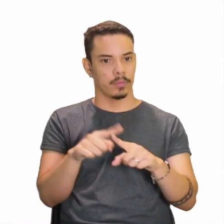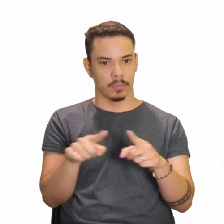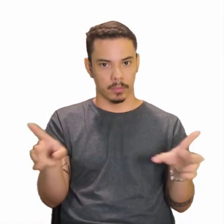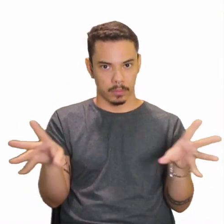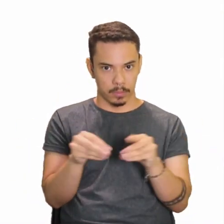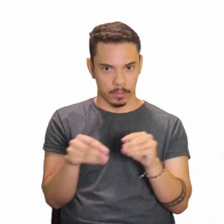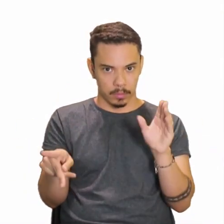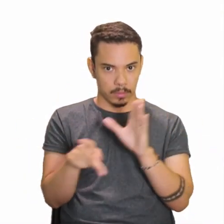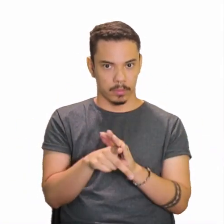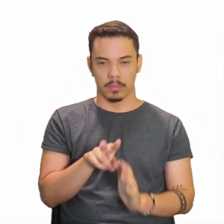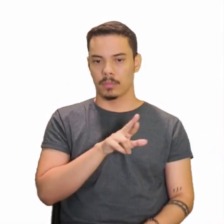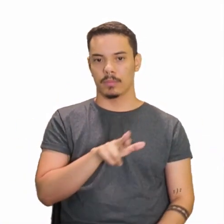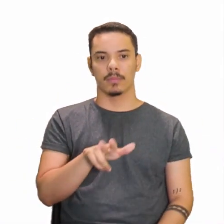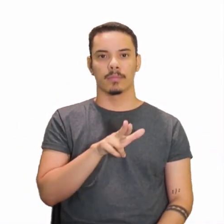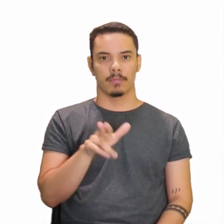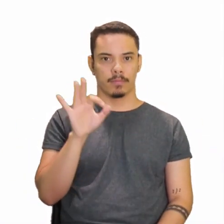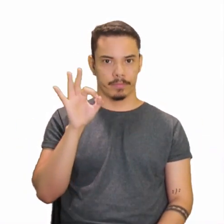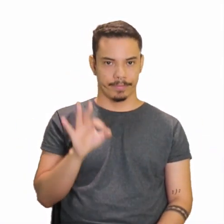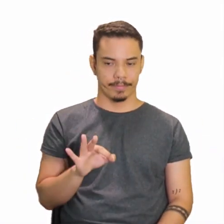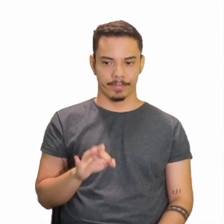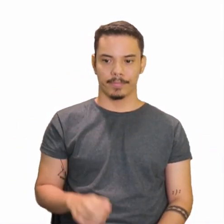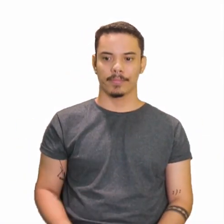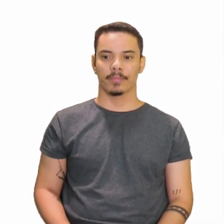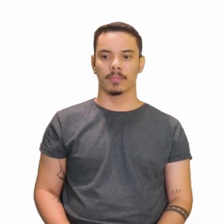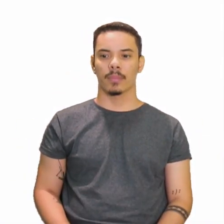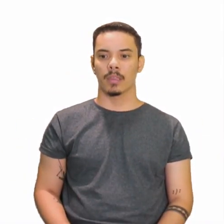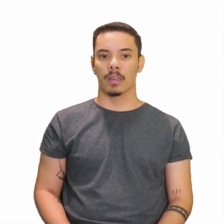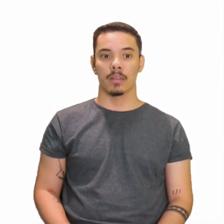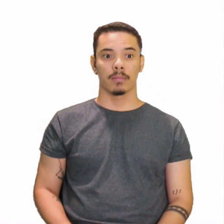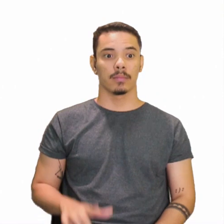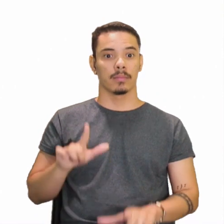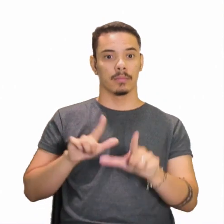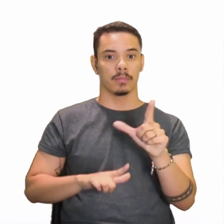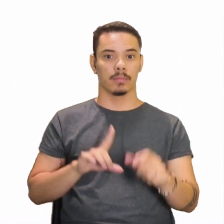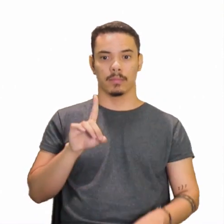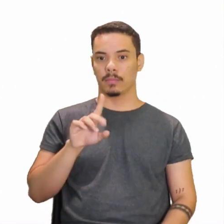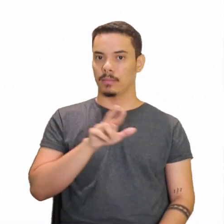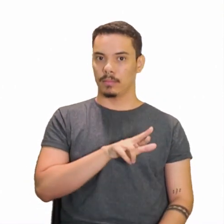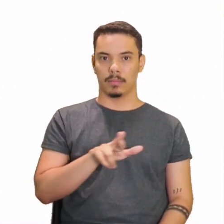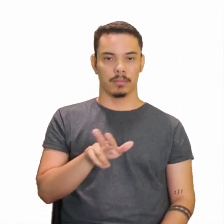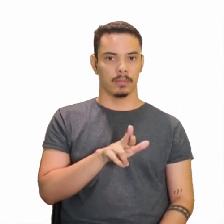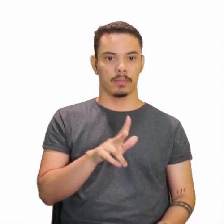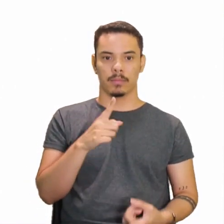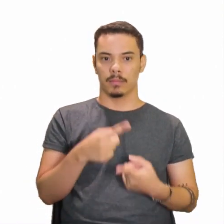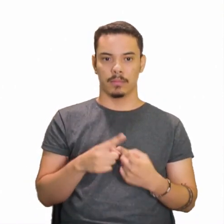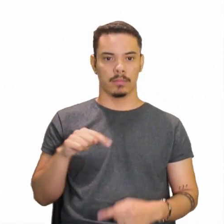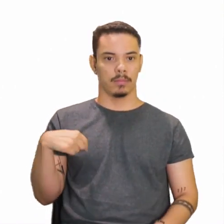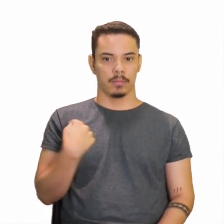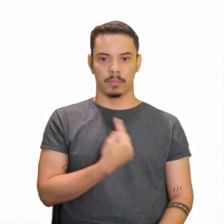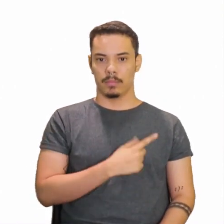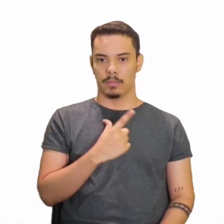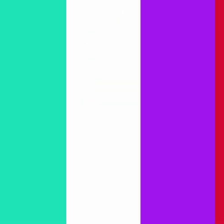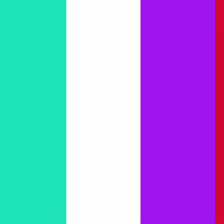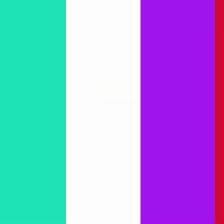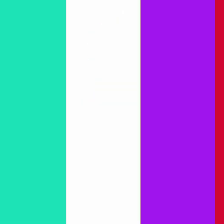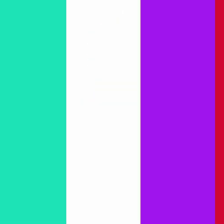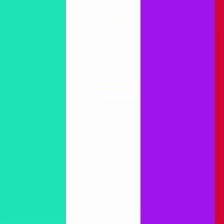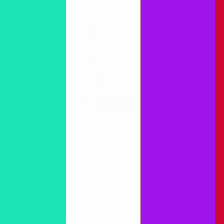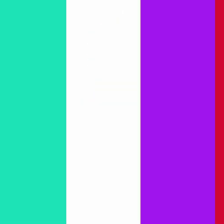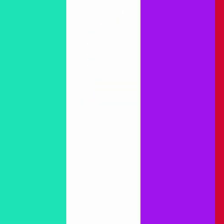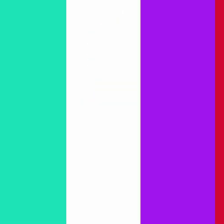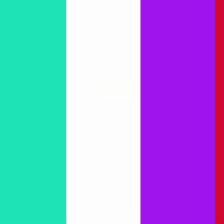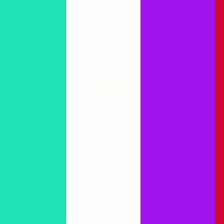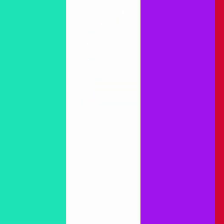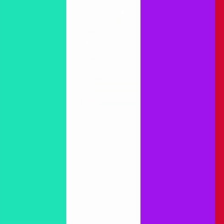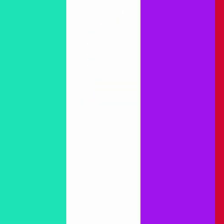na produção injuntiva, certo? E por que não é a letra D? Porque nós não temos, que eu acabei de falar, essa produção